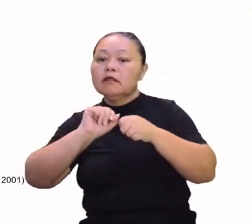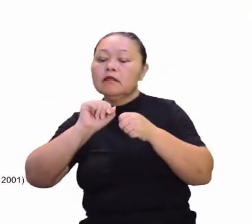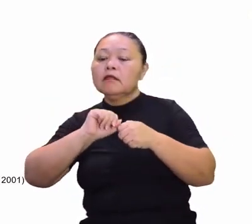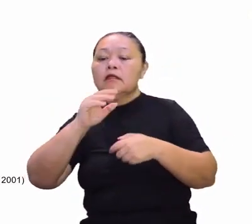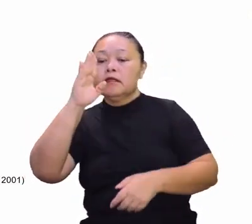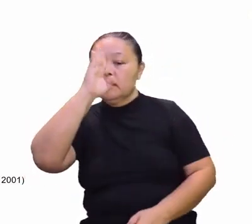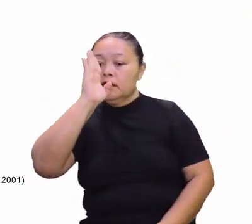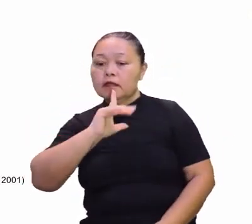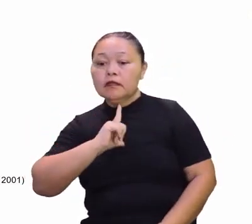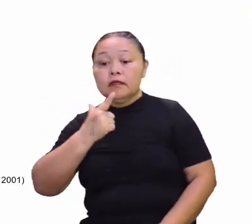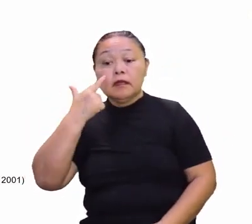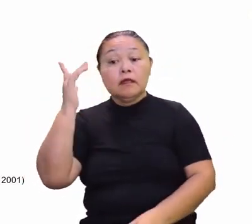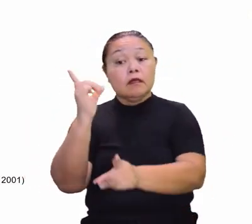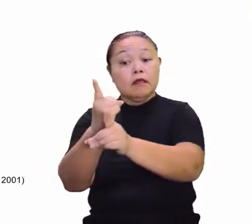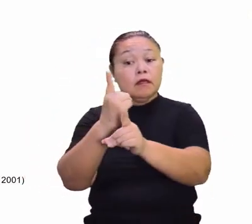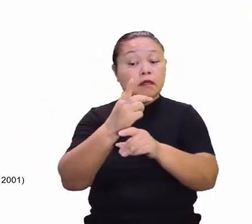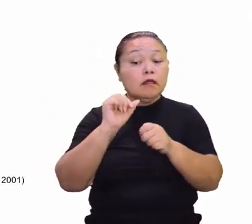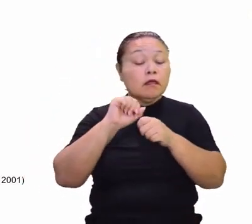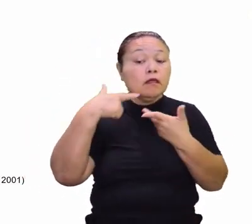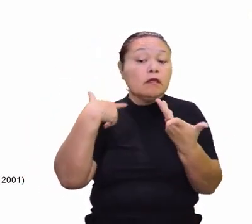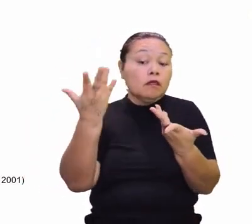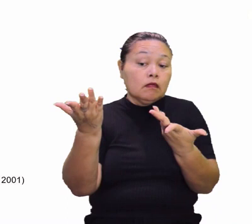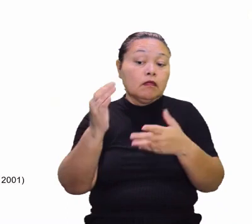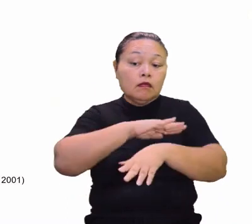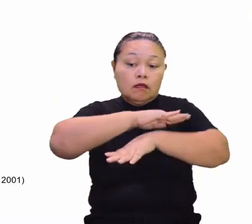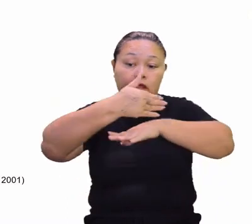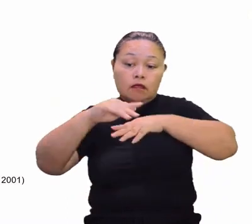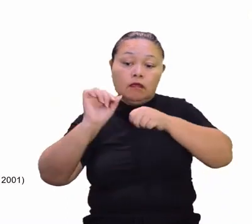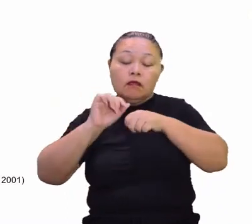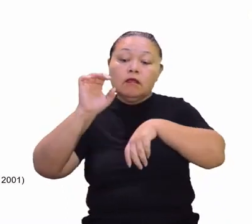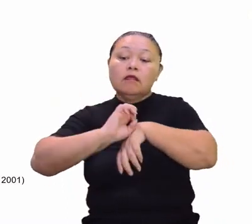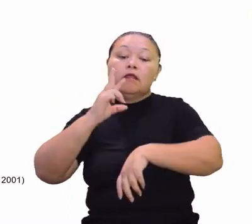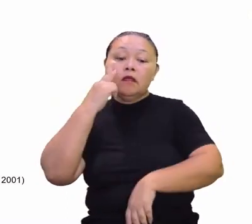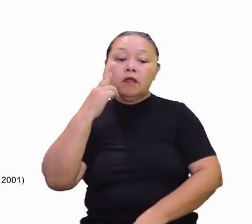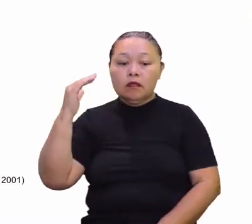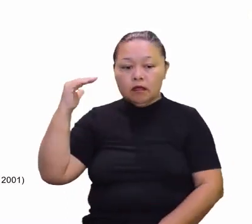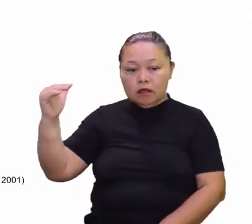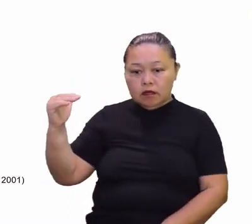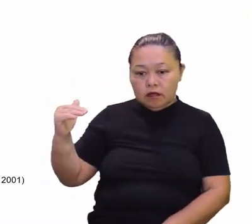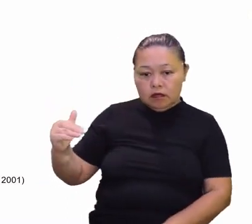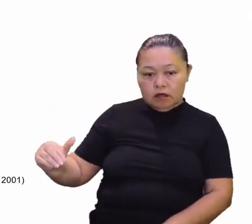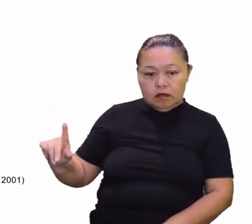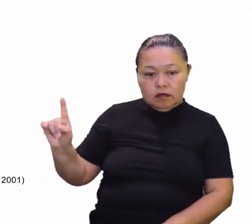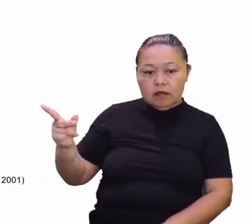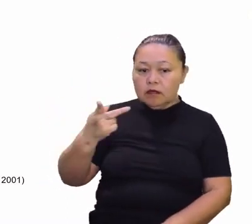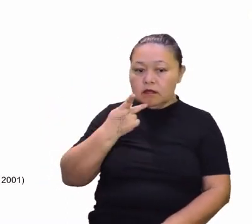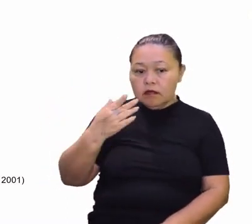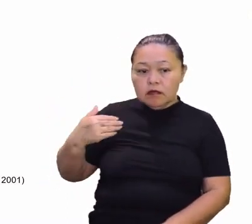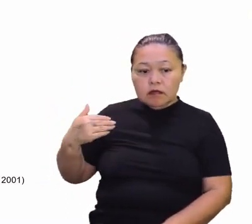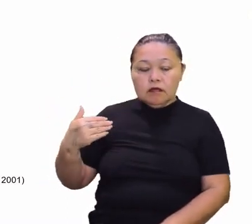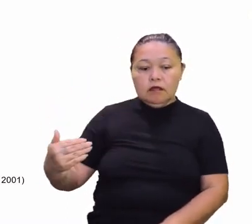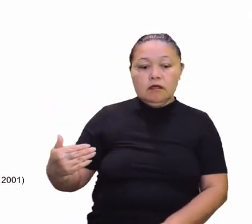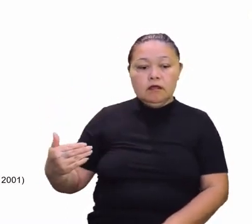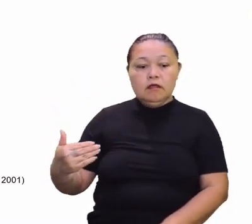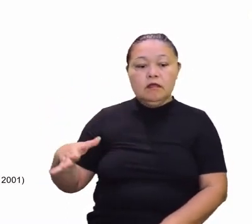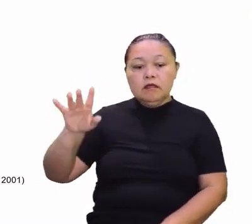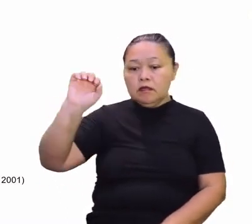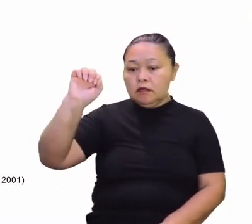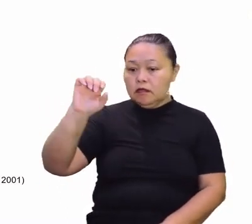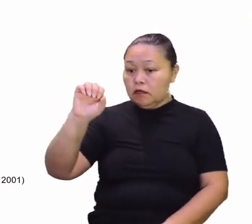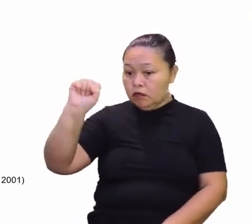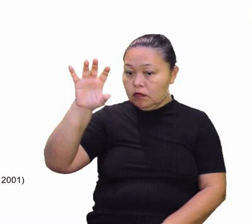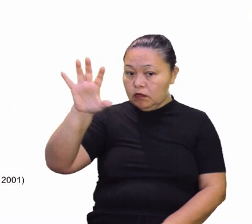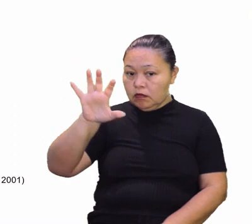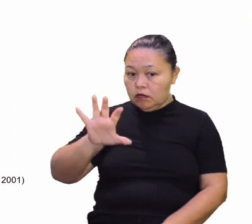os seguintes tipos de relevo em Rondônia. Pronto. Temos a legenda, e é aquilo que você falou há pouco, né, professor? 8 unidades